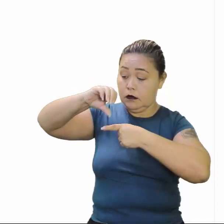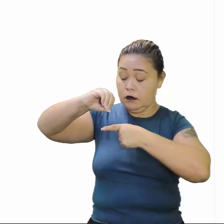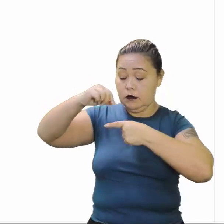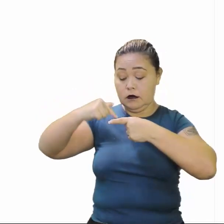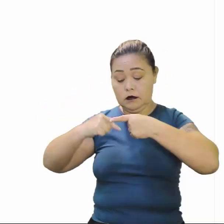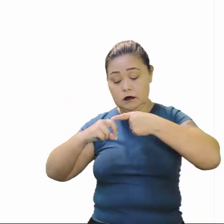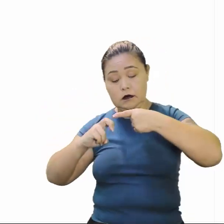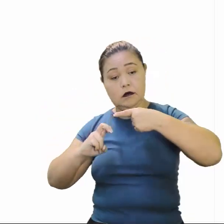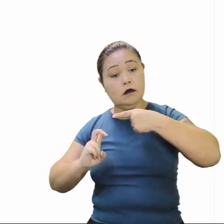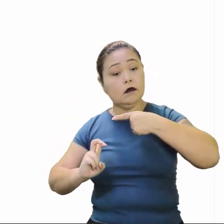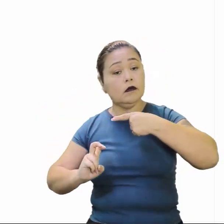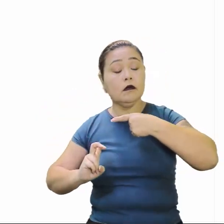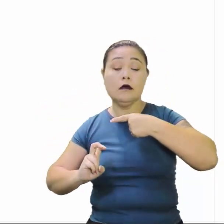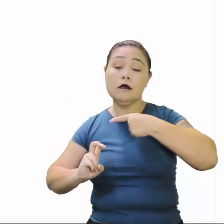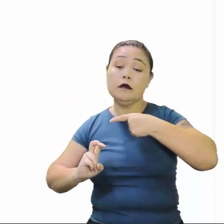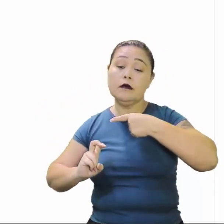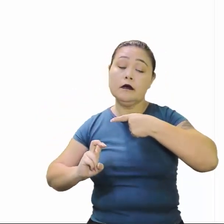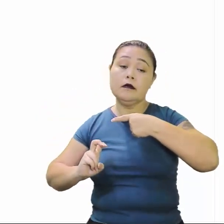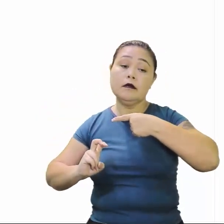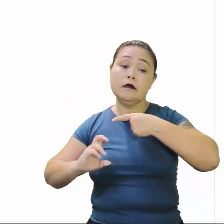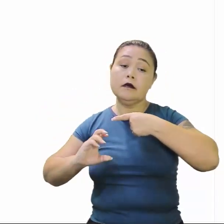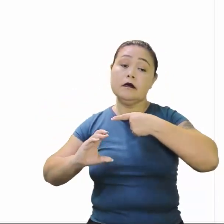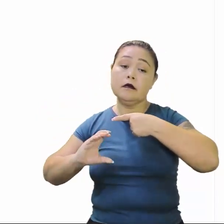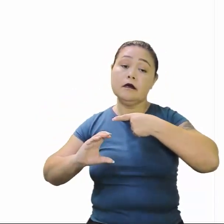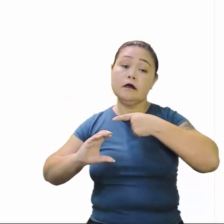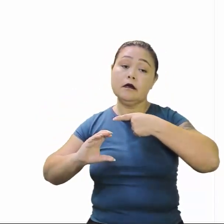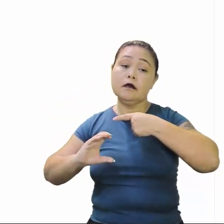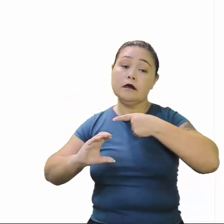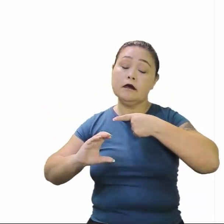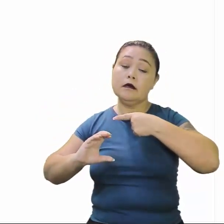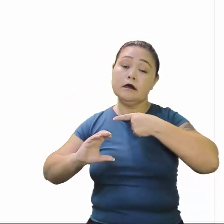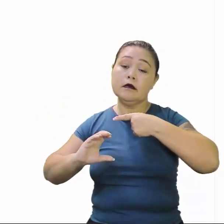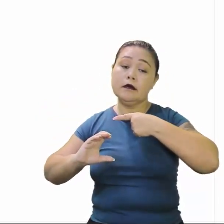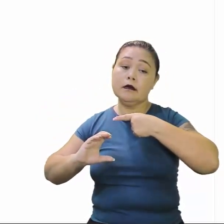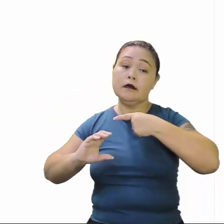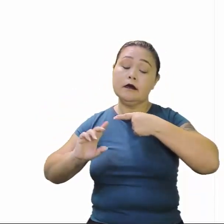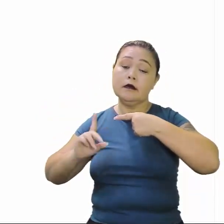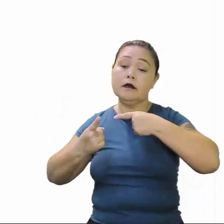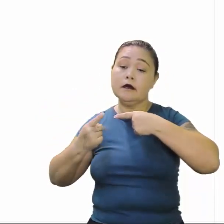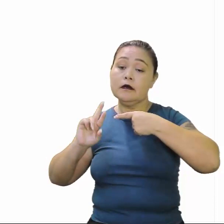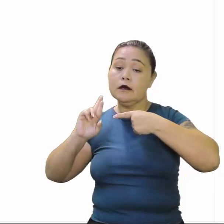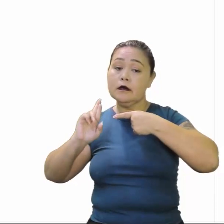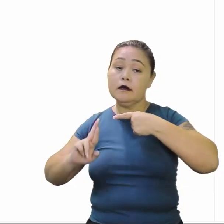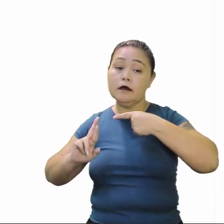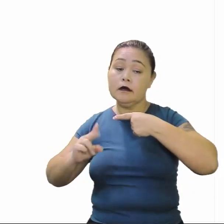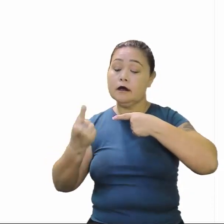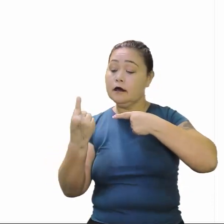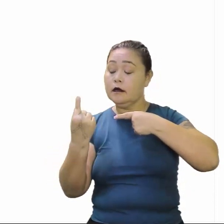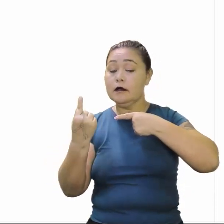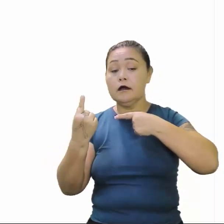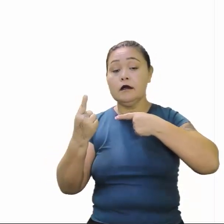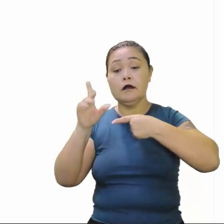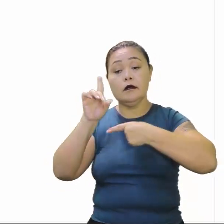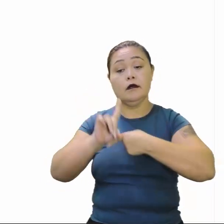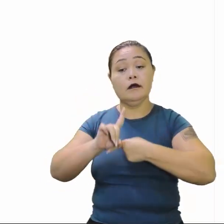90 gramas por centímetro cúbico, o que corresponde a uma densidade